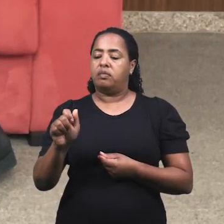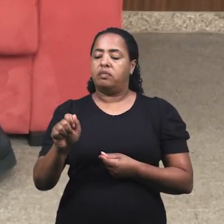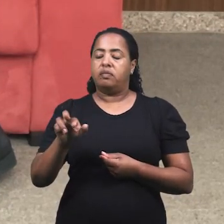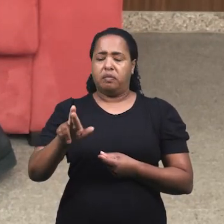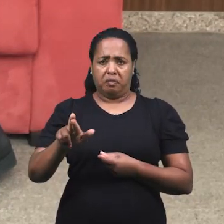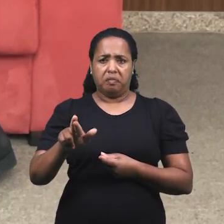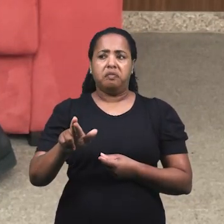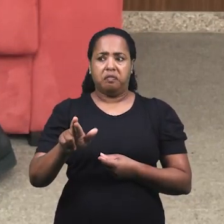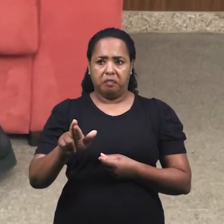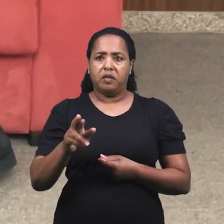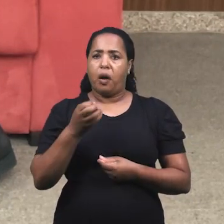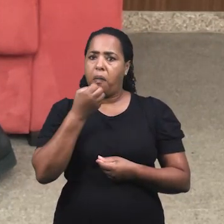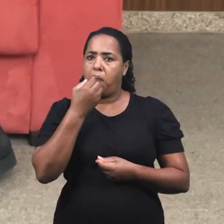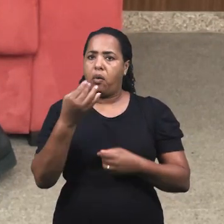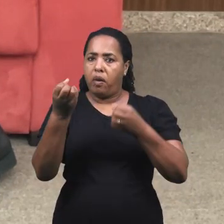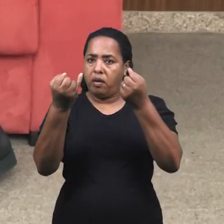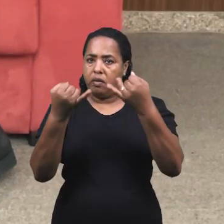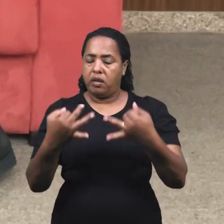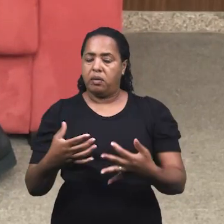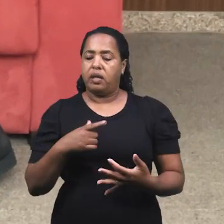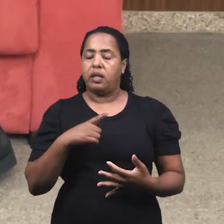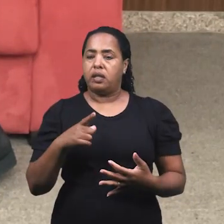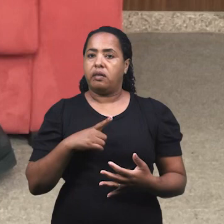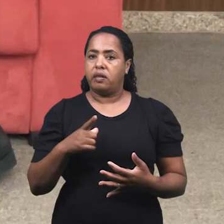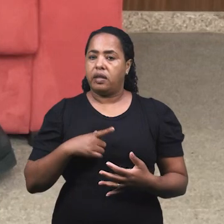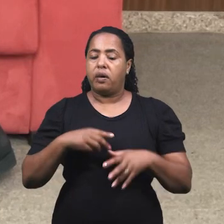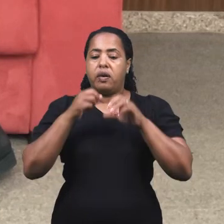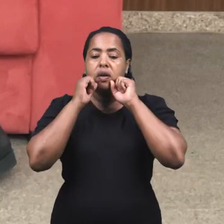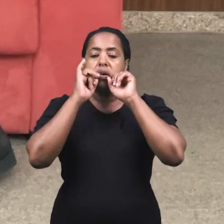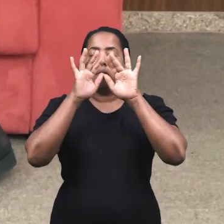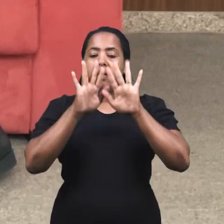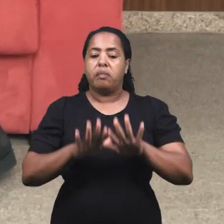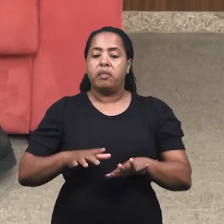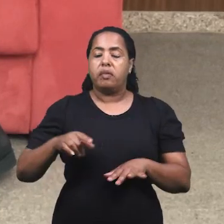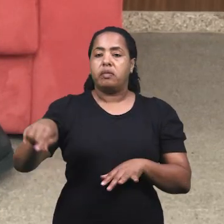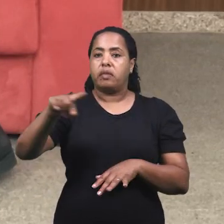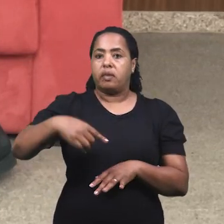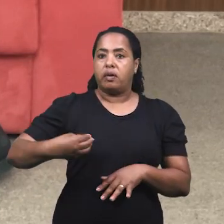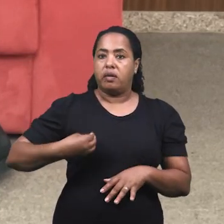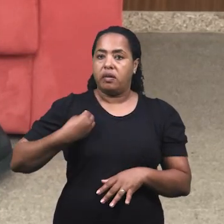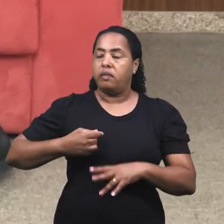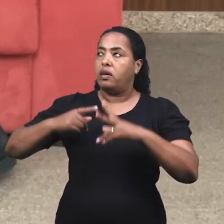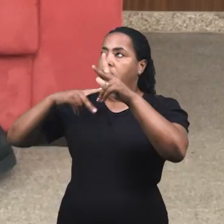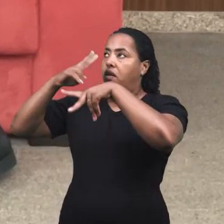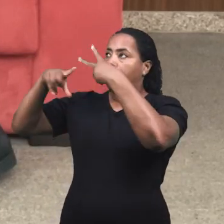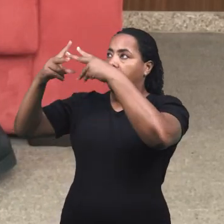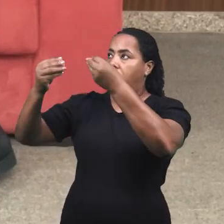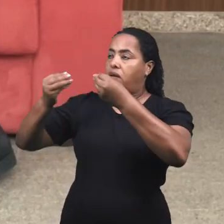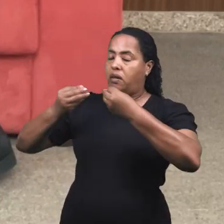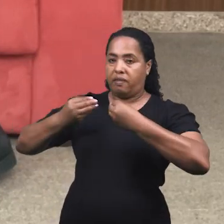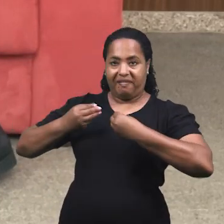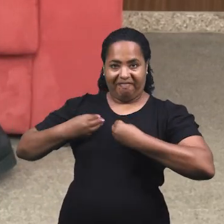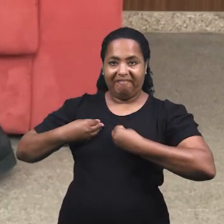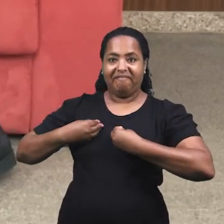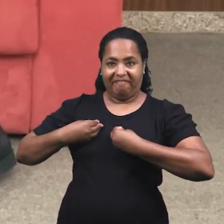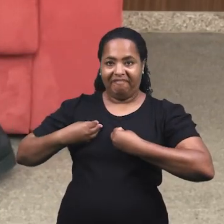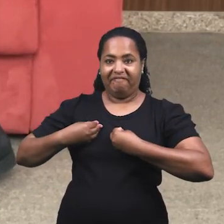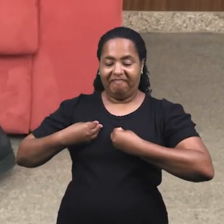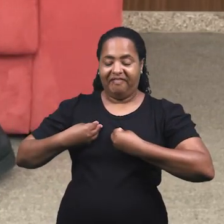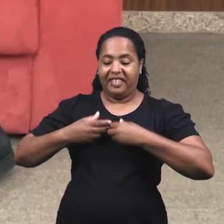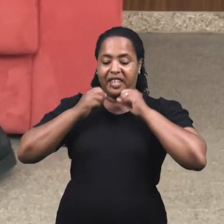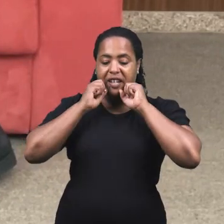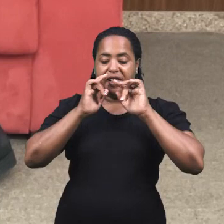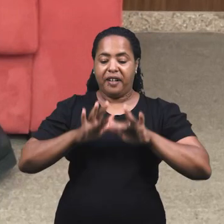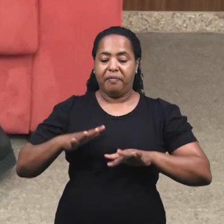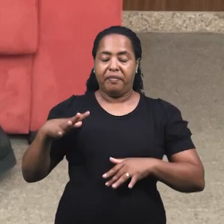palavra dar, ela foi muito bem explicada aí pelo jovem, e é isso que é um benefício que nós temos vivido, essa dádiva que o Pai